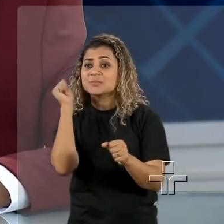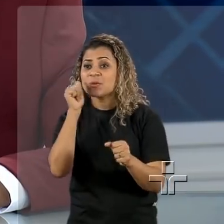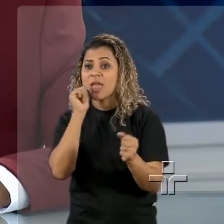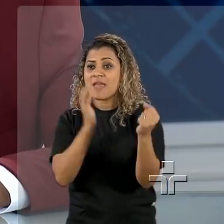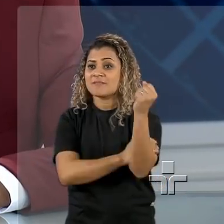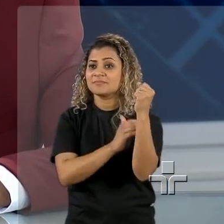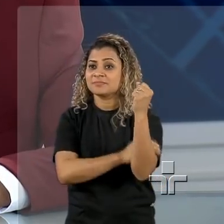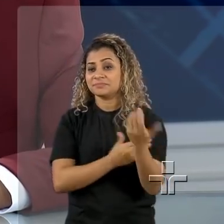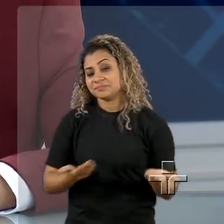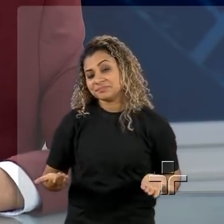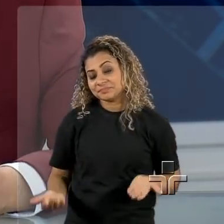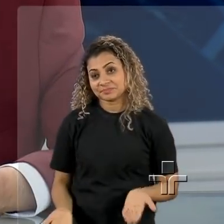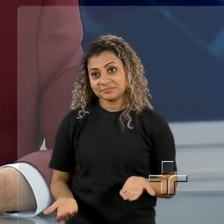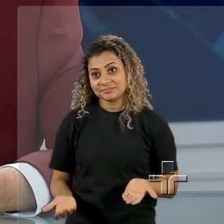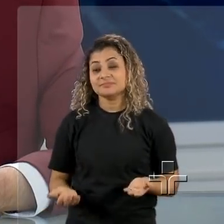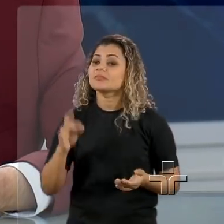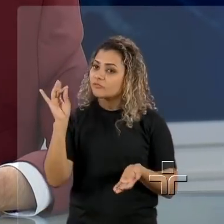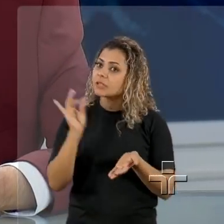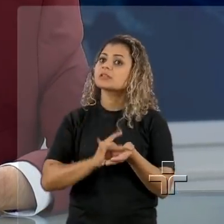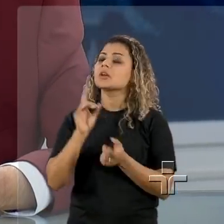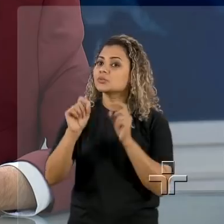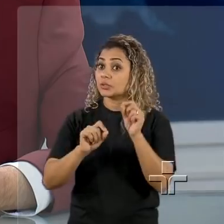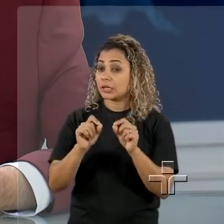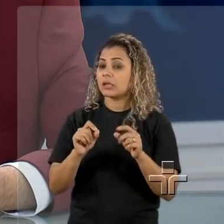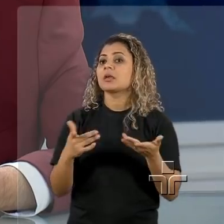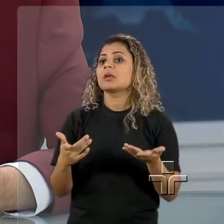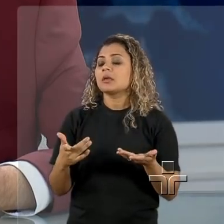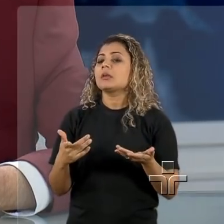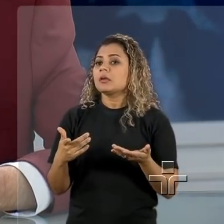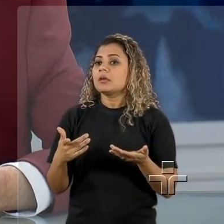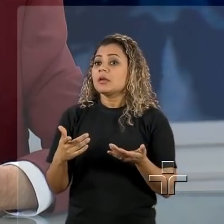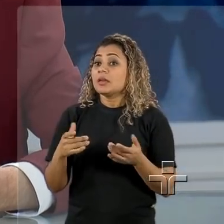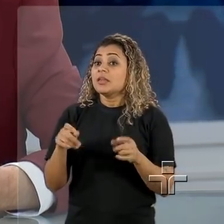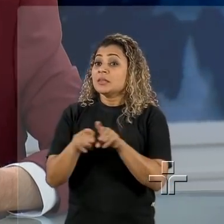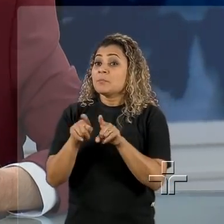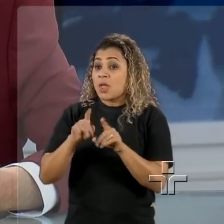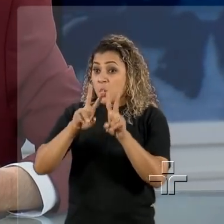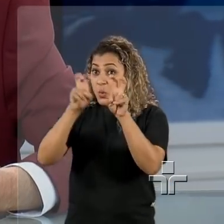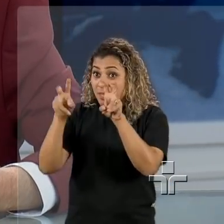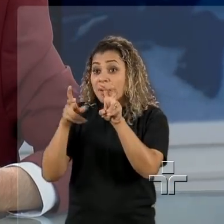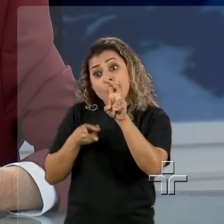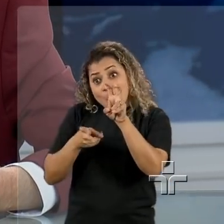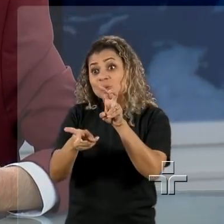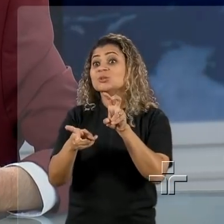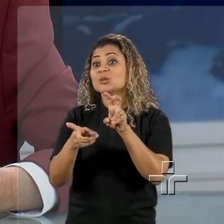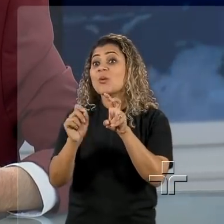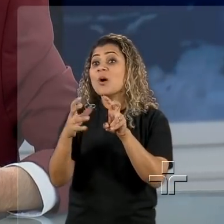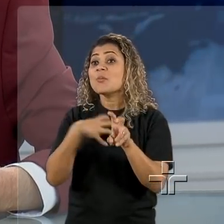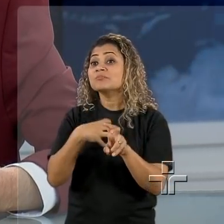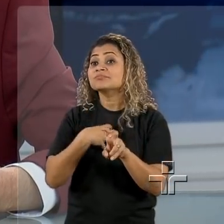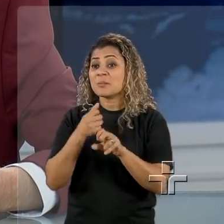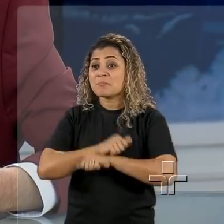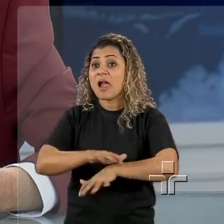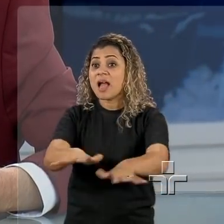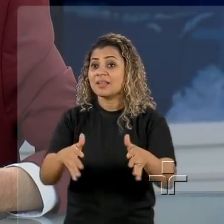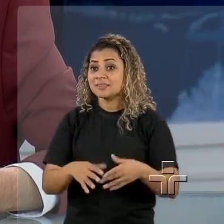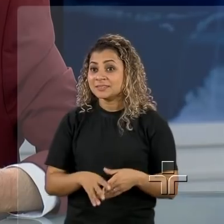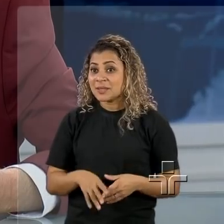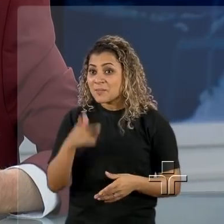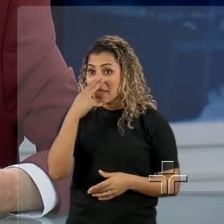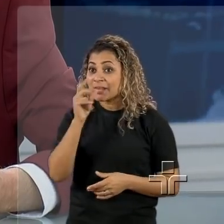sociais. O Beto Alexandre diz: todo cidadão do mundo tem o direito de viver bem em seu país de origem. Os países deveriam